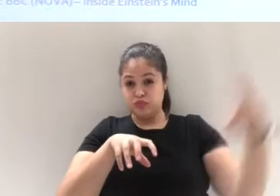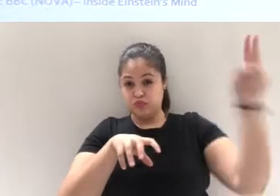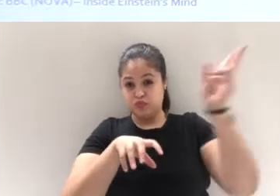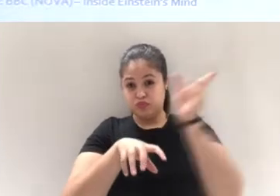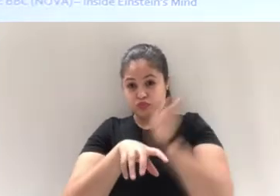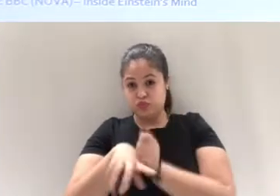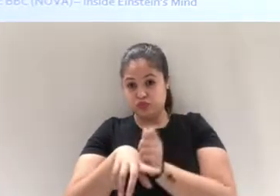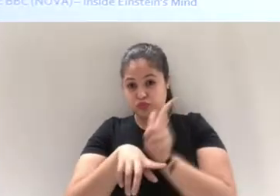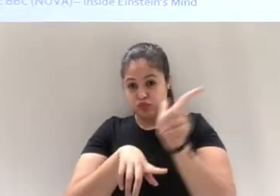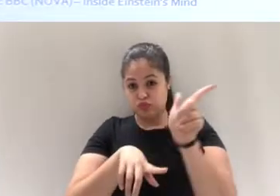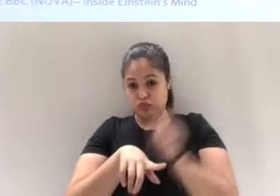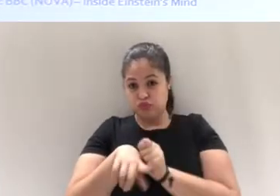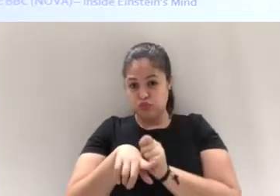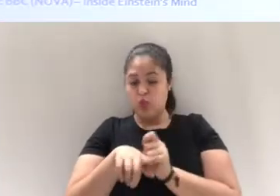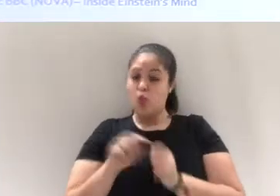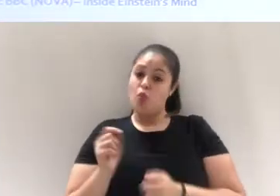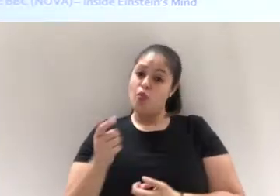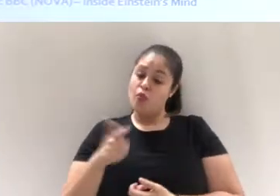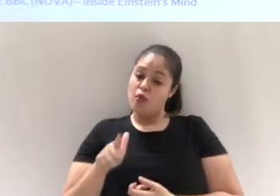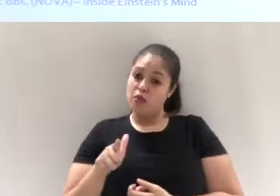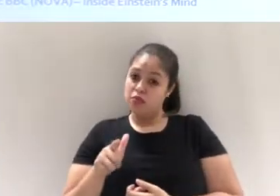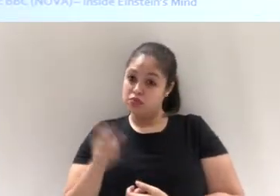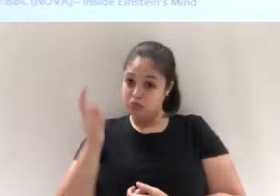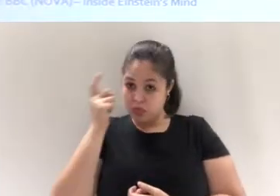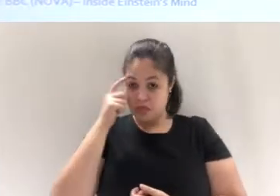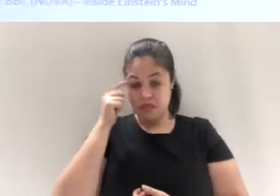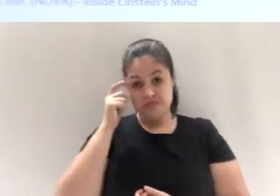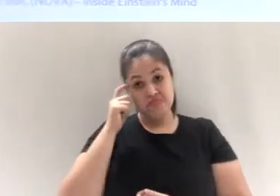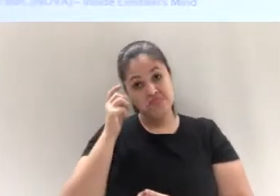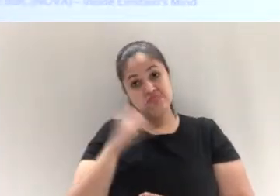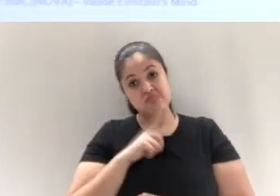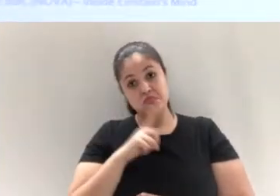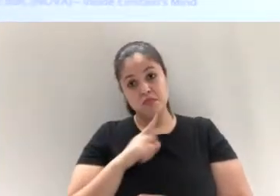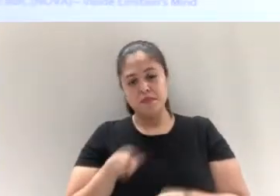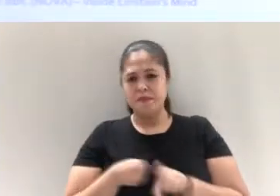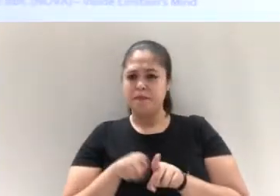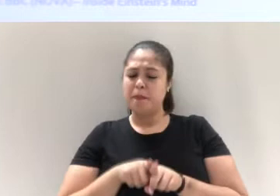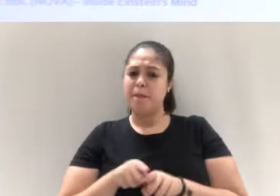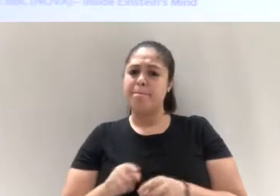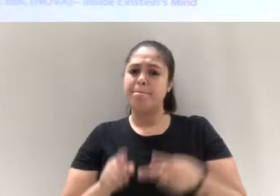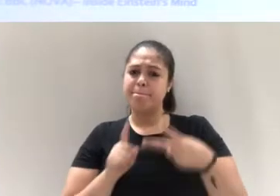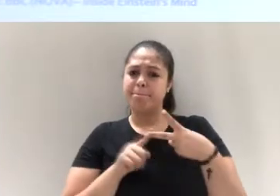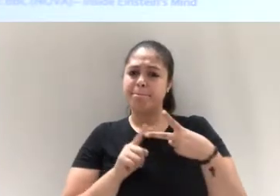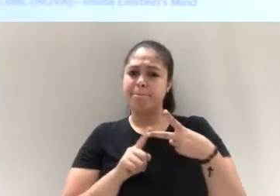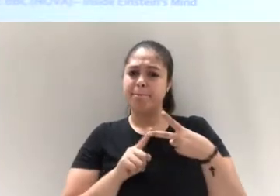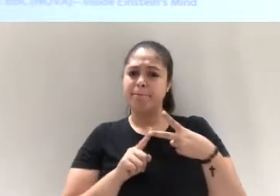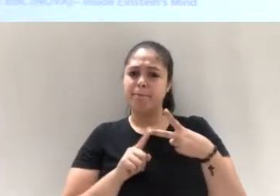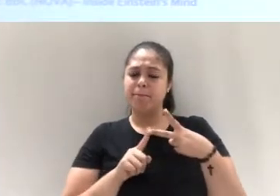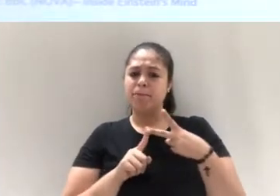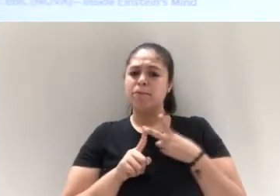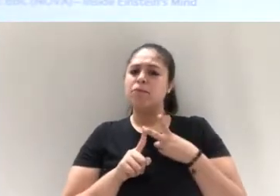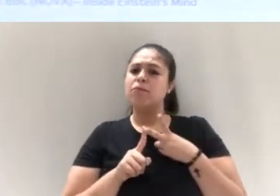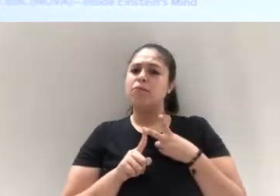Outra hipótese que pode passar pela cabeça da pessoa é a seguinte: